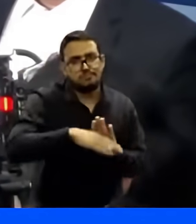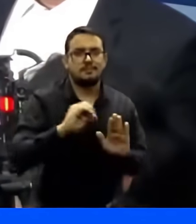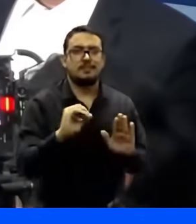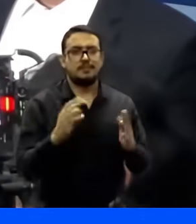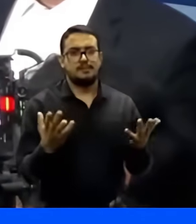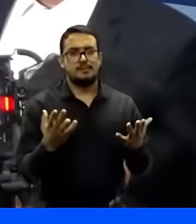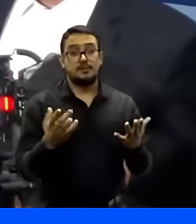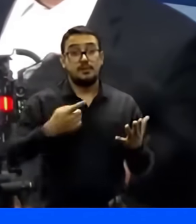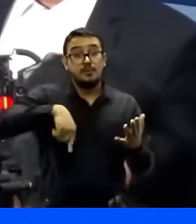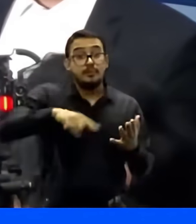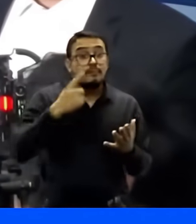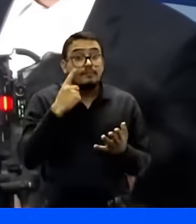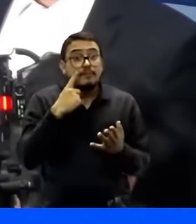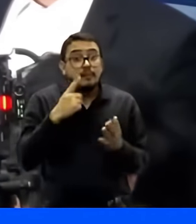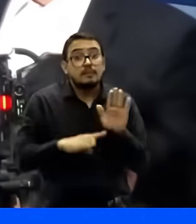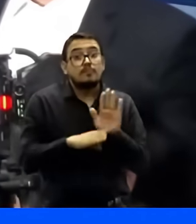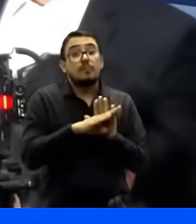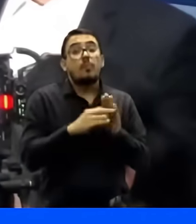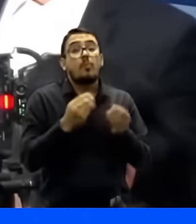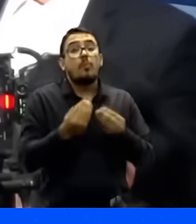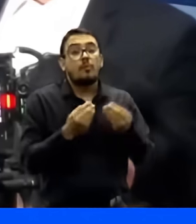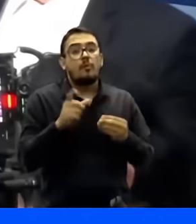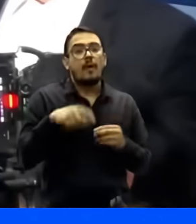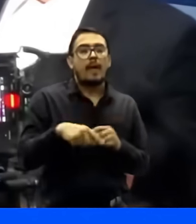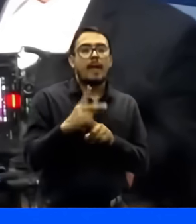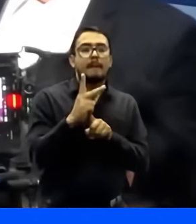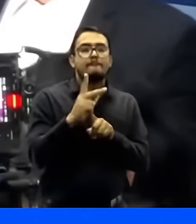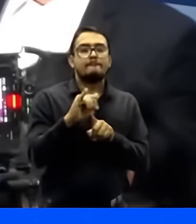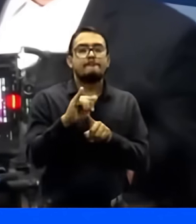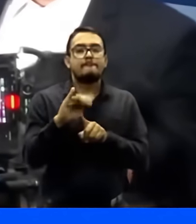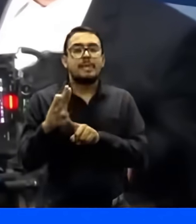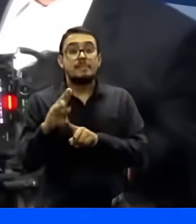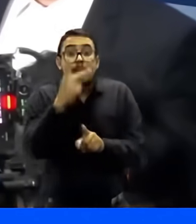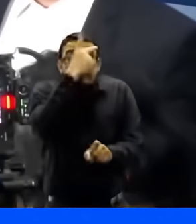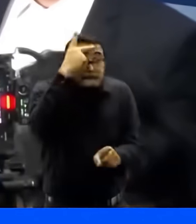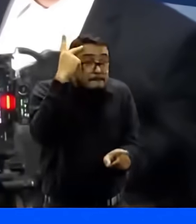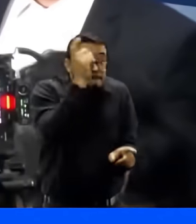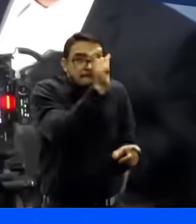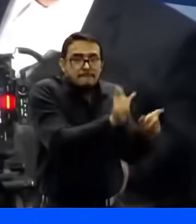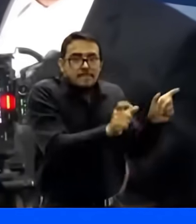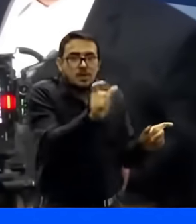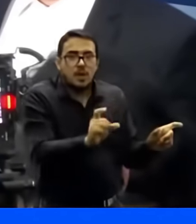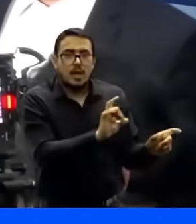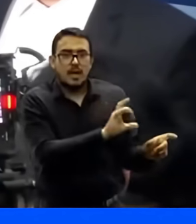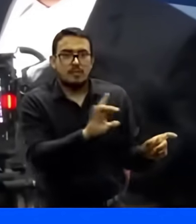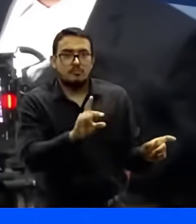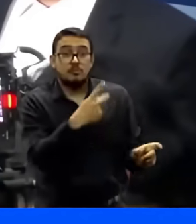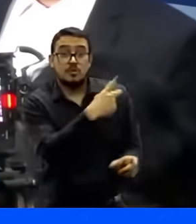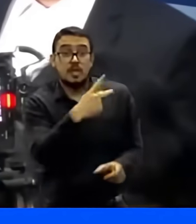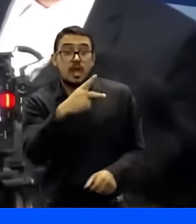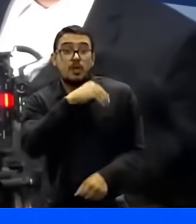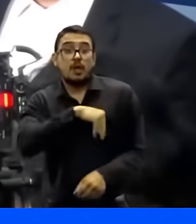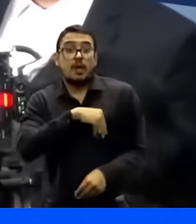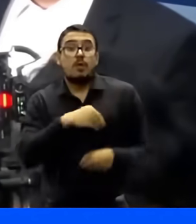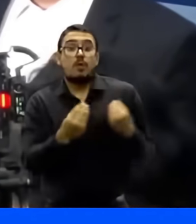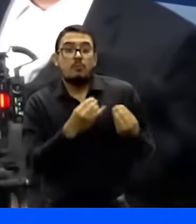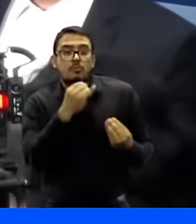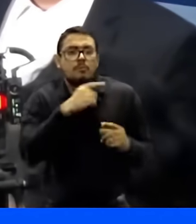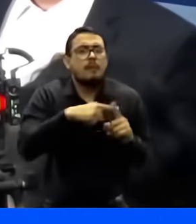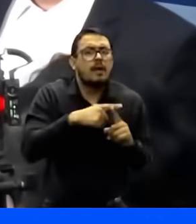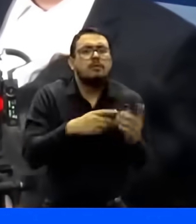país você mede através do crescimento do PIB per capita. Qual é a média do seu salário? 3 mil por mês.